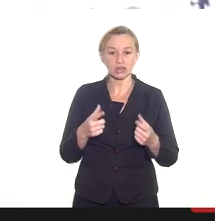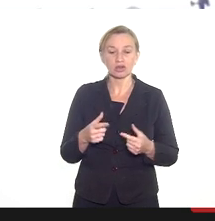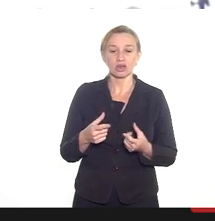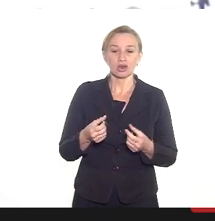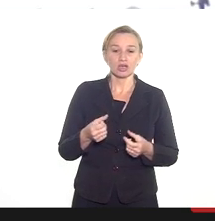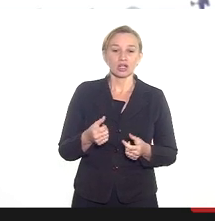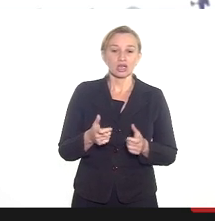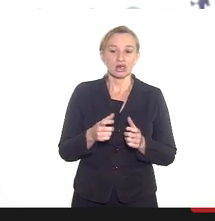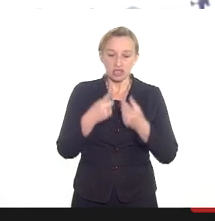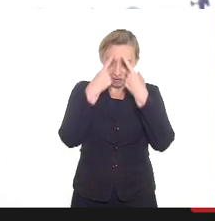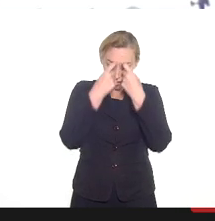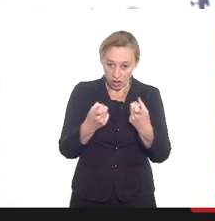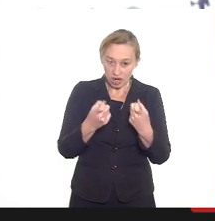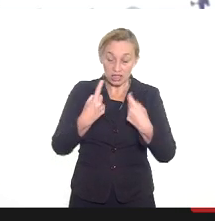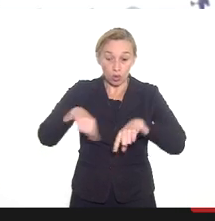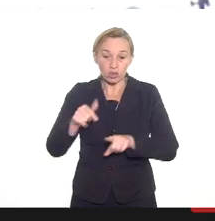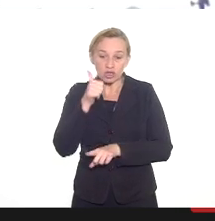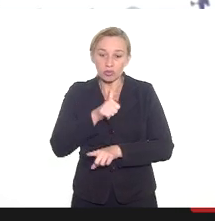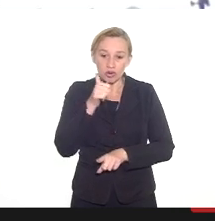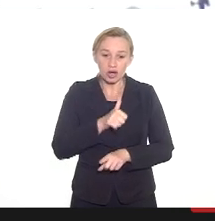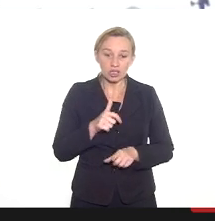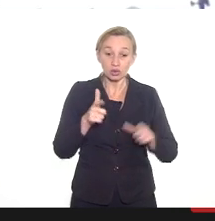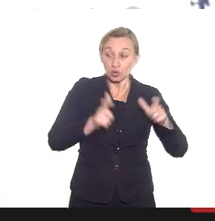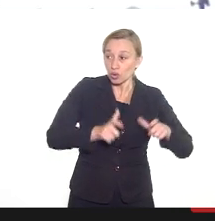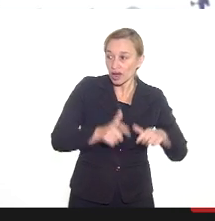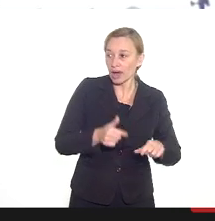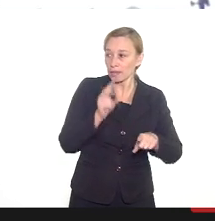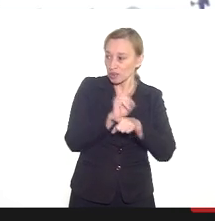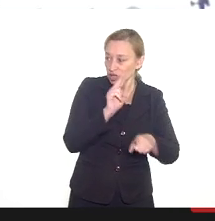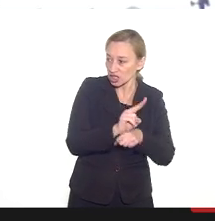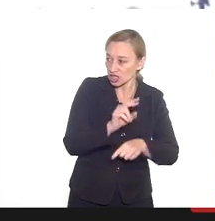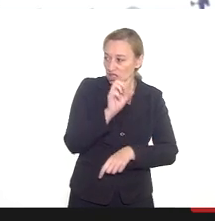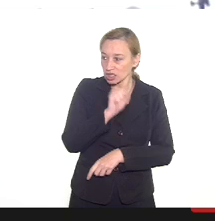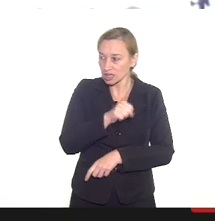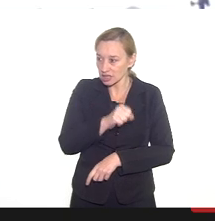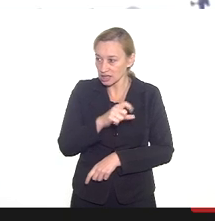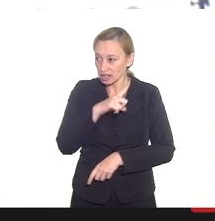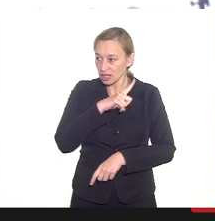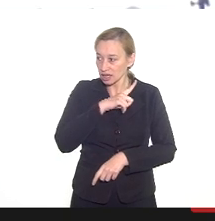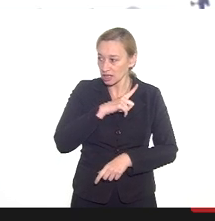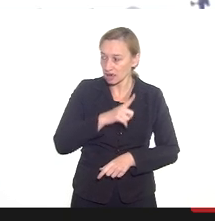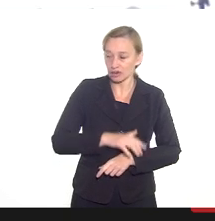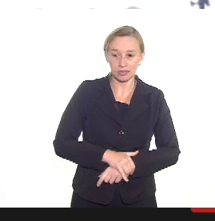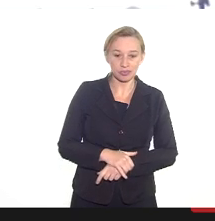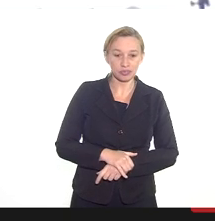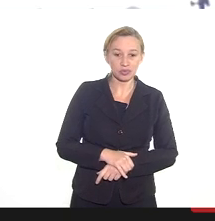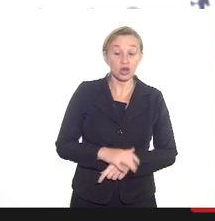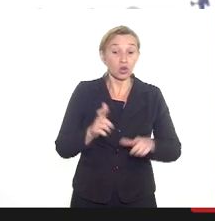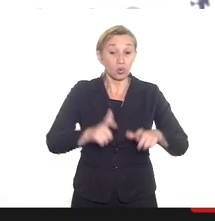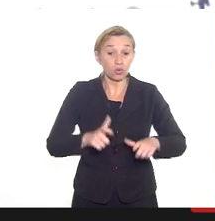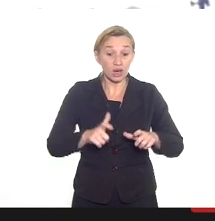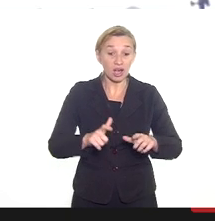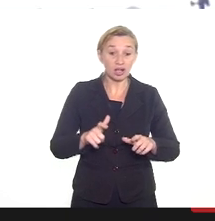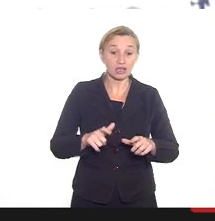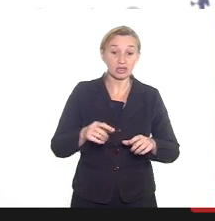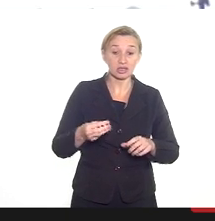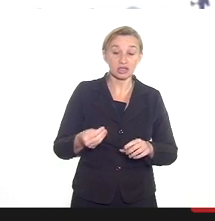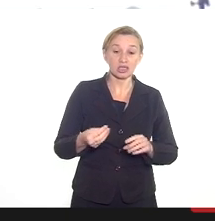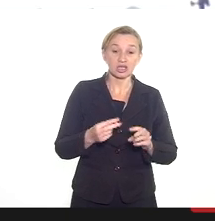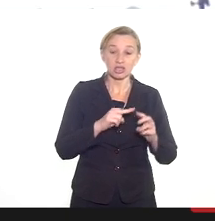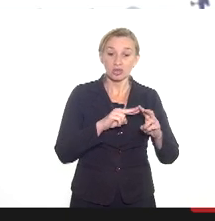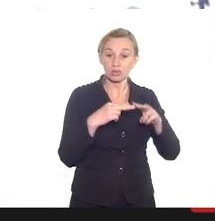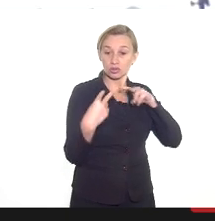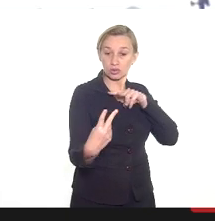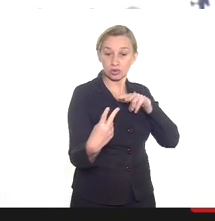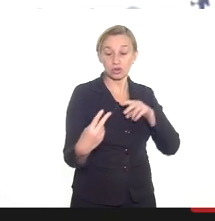mulher no espaço onde ela deveria ser protegida, que é o espaço, né, da sua convivência habitual, a sua própria casa, e